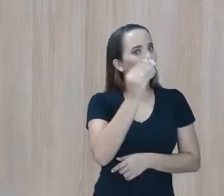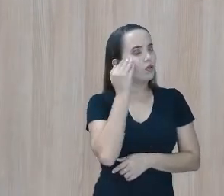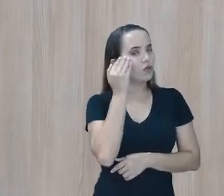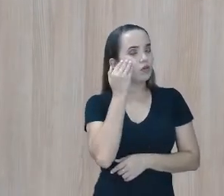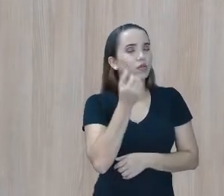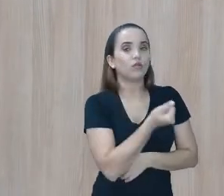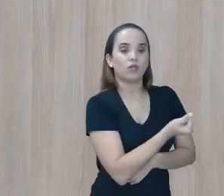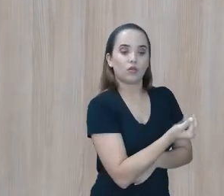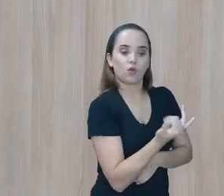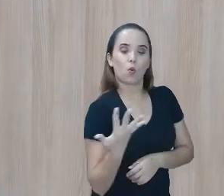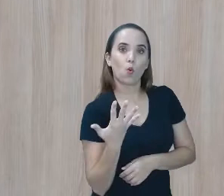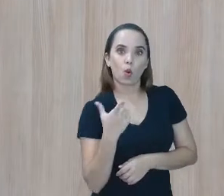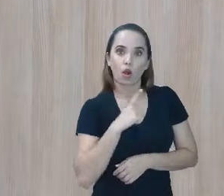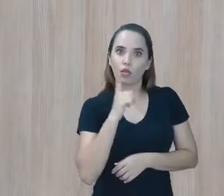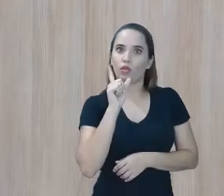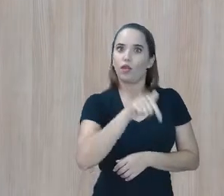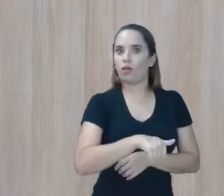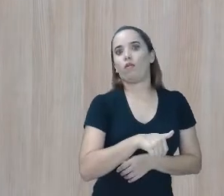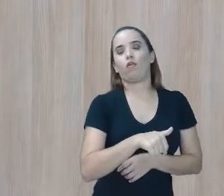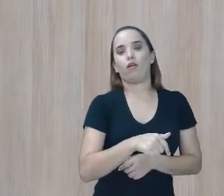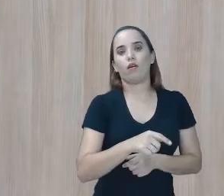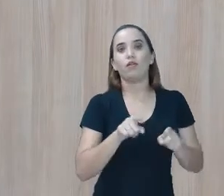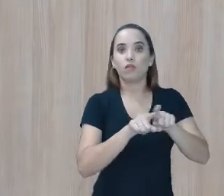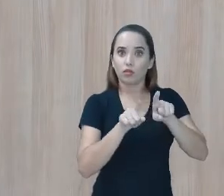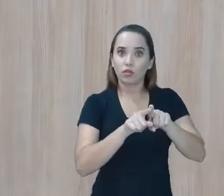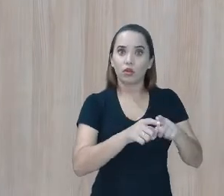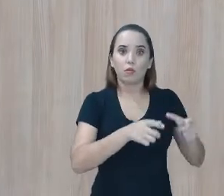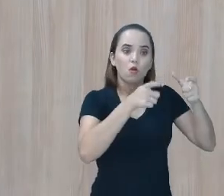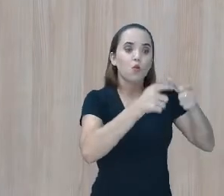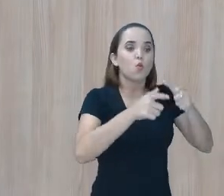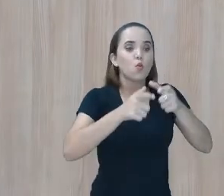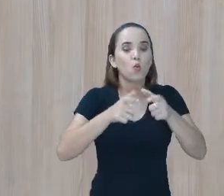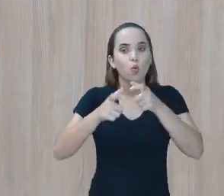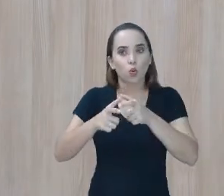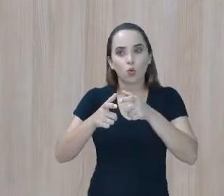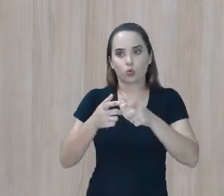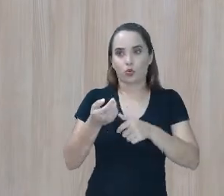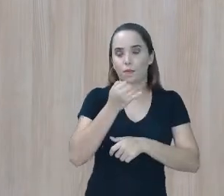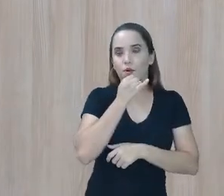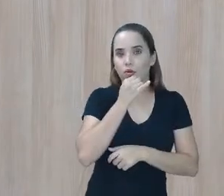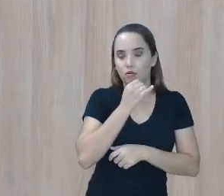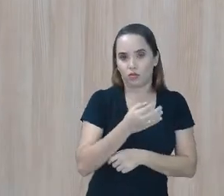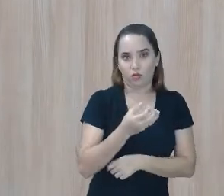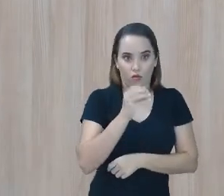é de quantidade que ele tem e o quanto é que de posição que ele tem. Por exemplo,